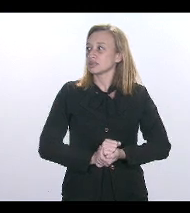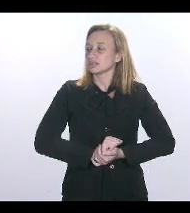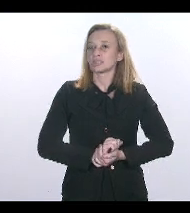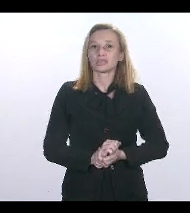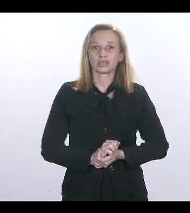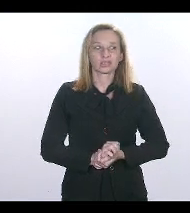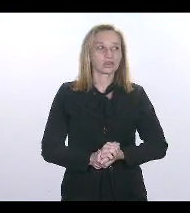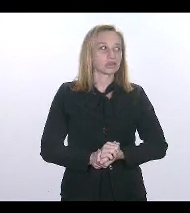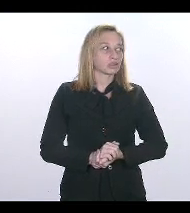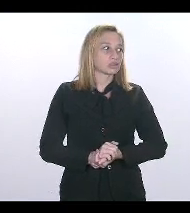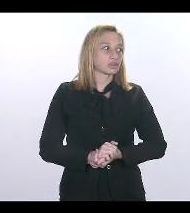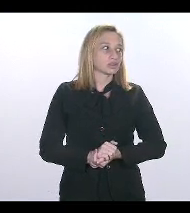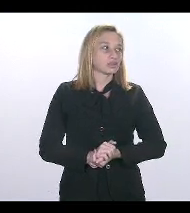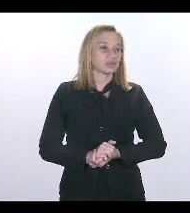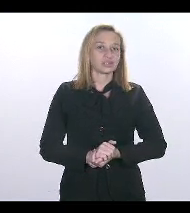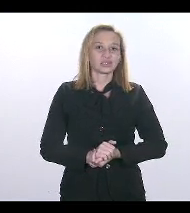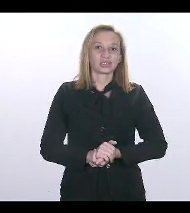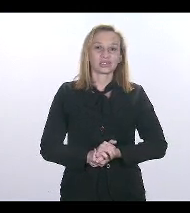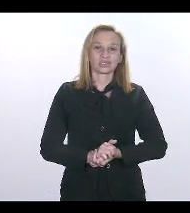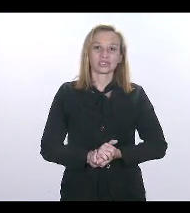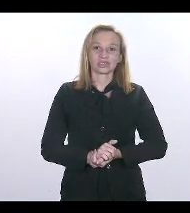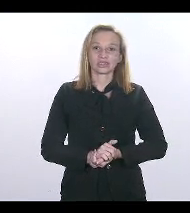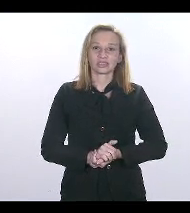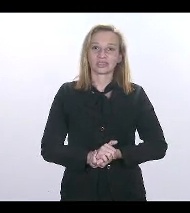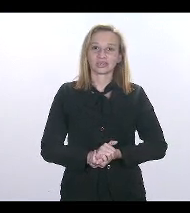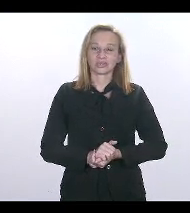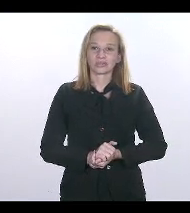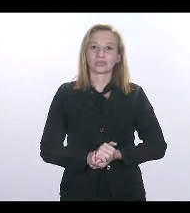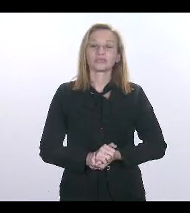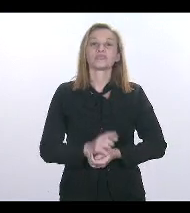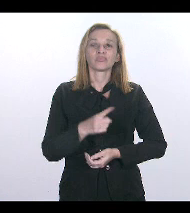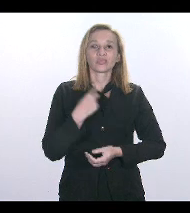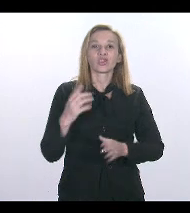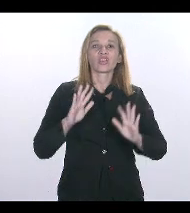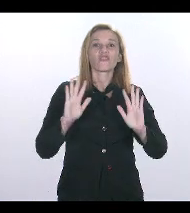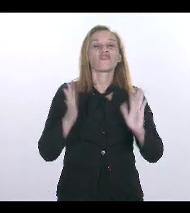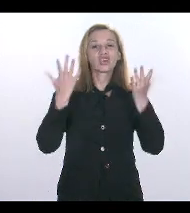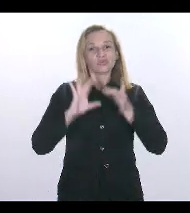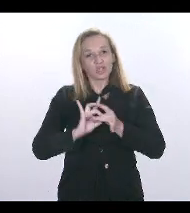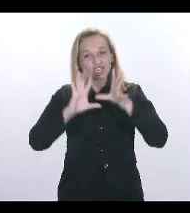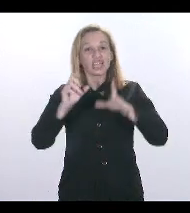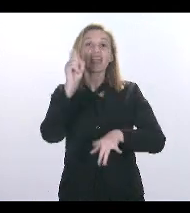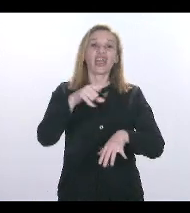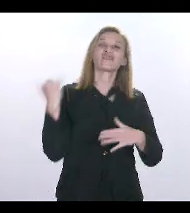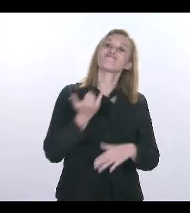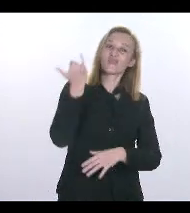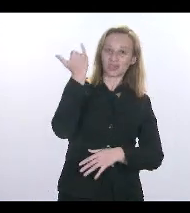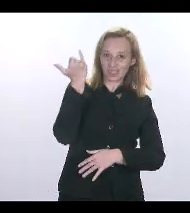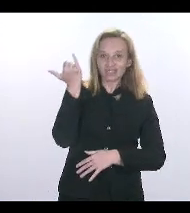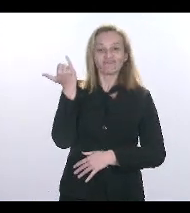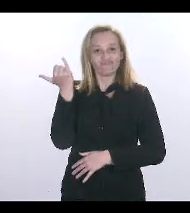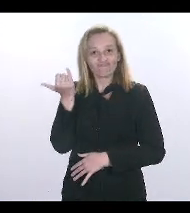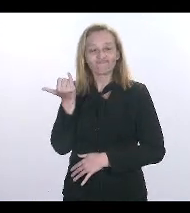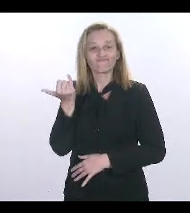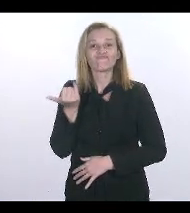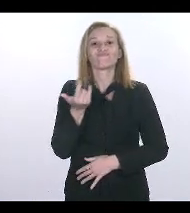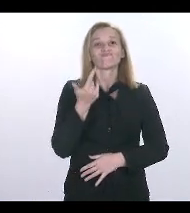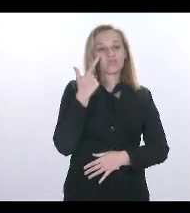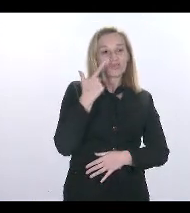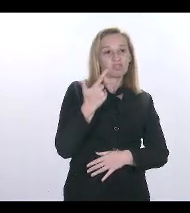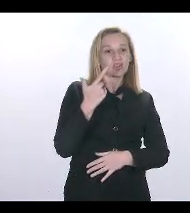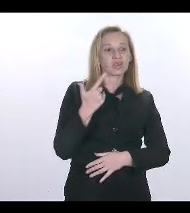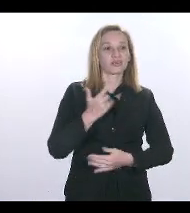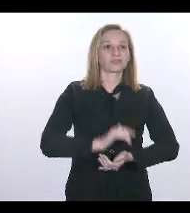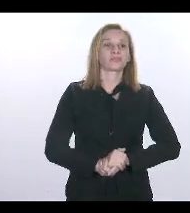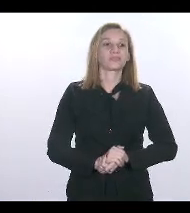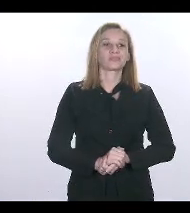casa, outros tantos que se colocaram à disposição nessa nossa festa da democracia, que é tão importante para a gente definir os rumos